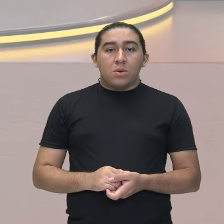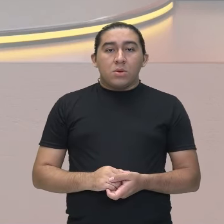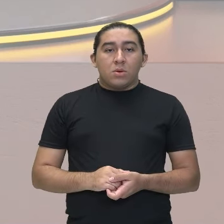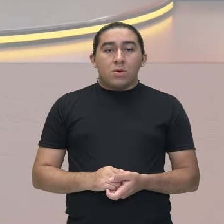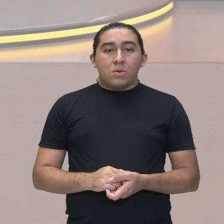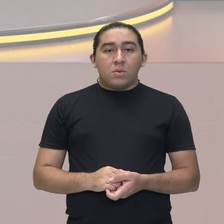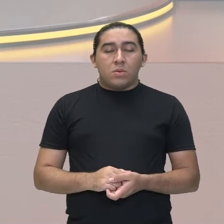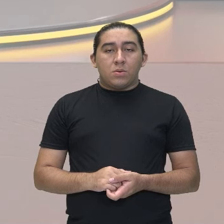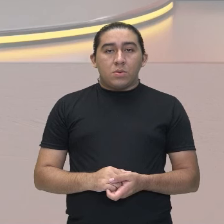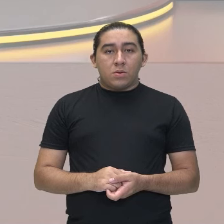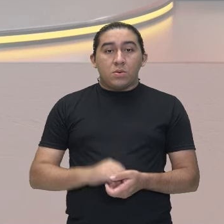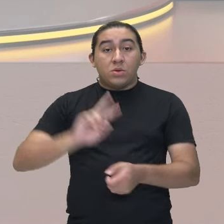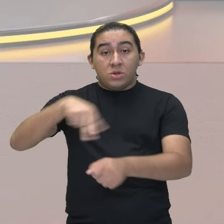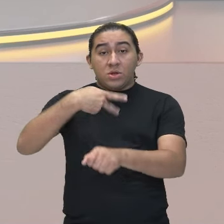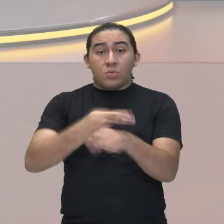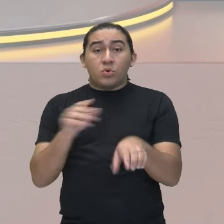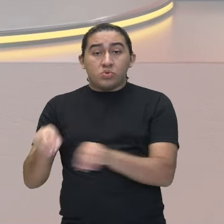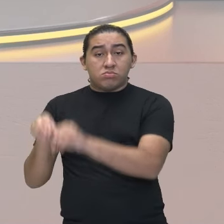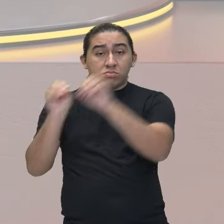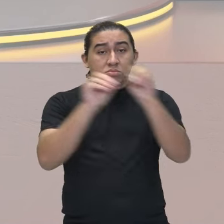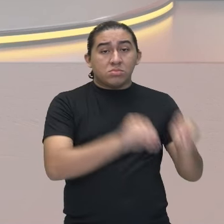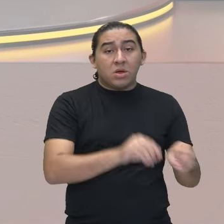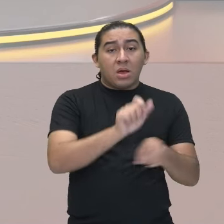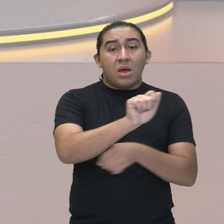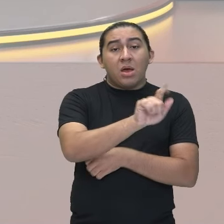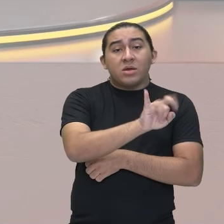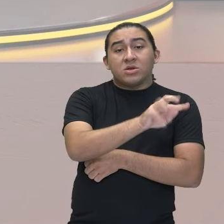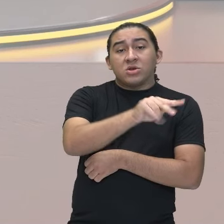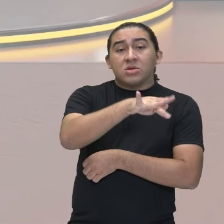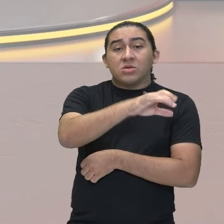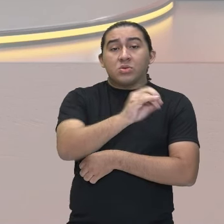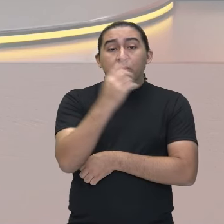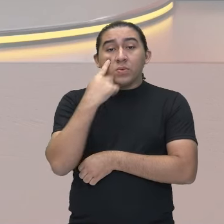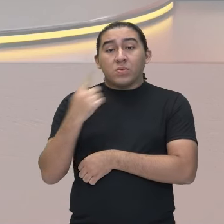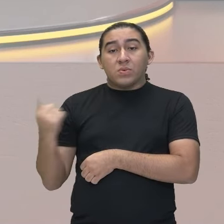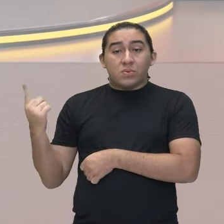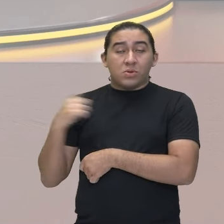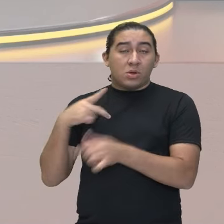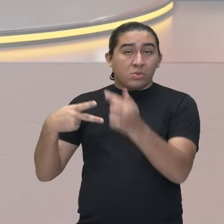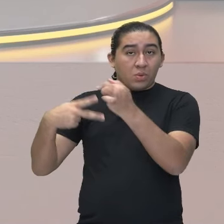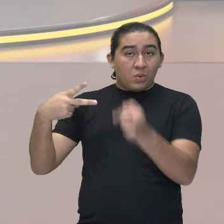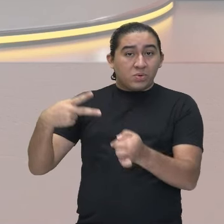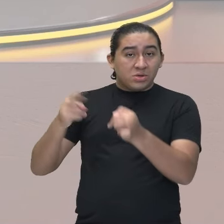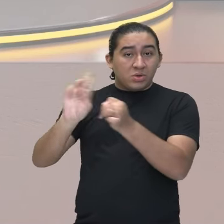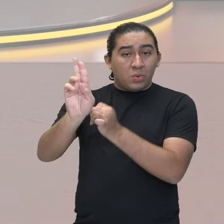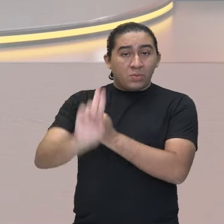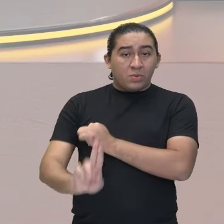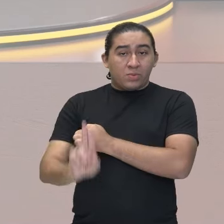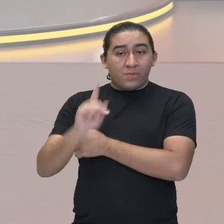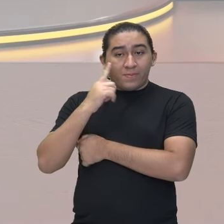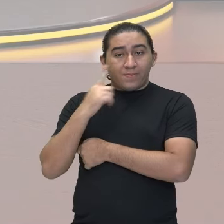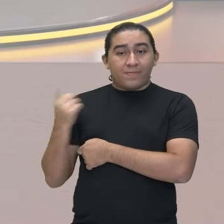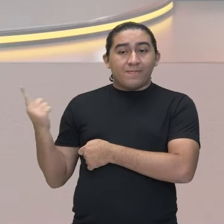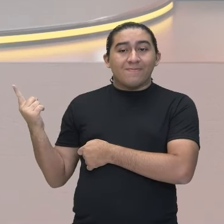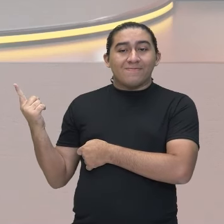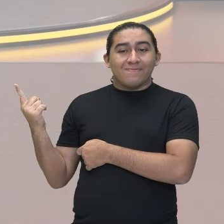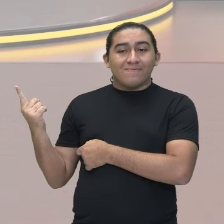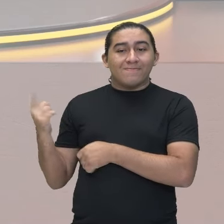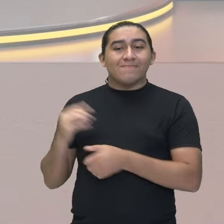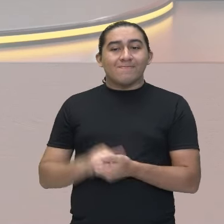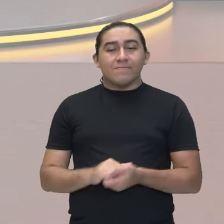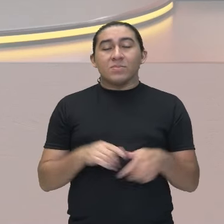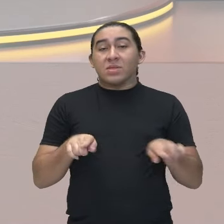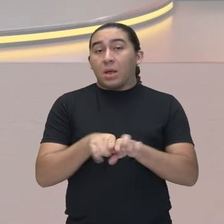para Agrigento, olha, Agrigento aqui mais perto de mim, nós temos quem? Demócrito e Empédocles, também